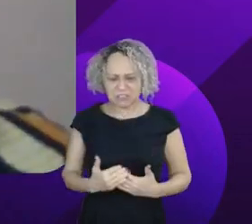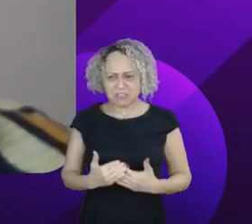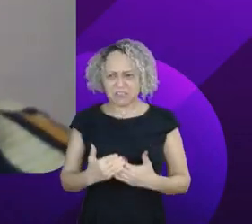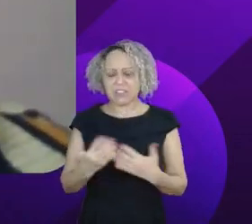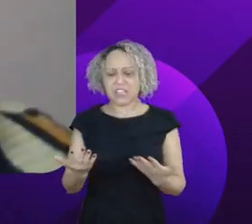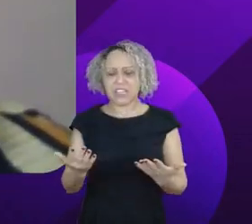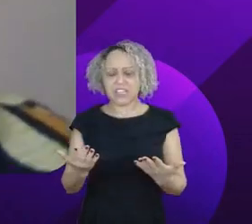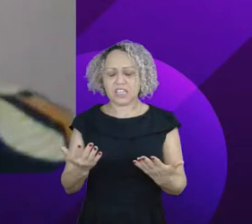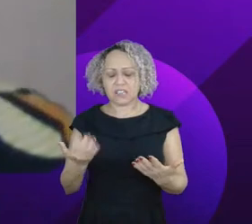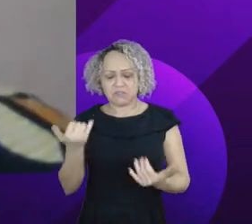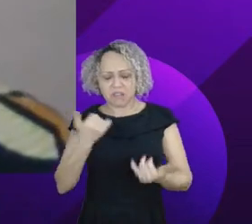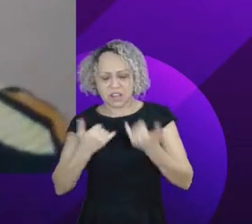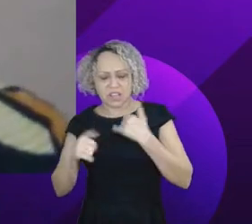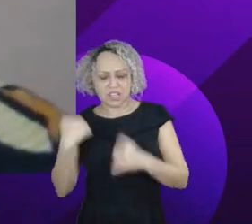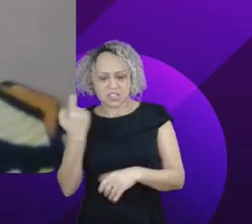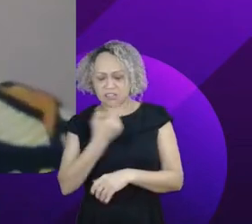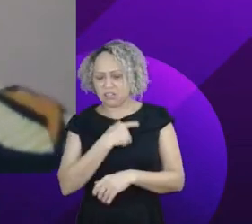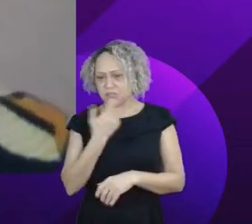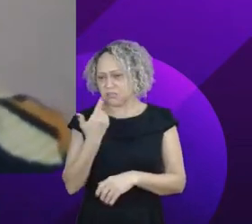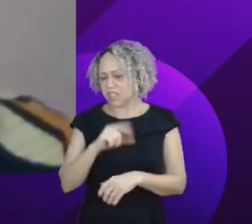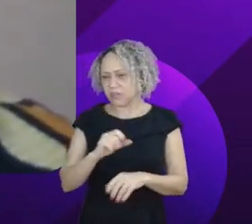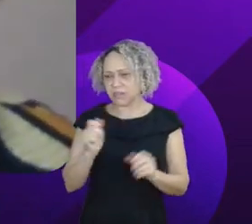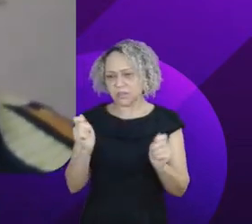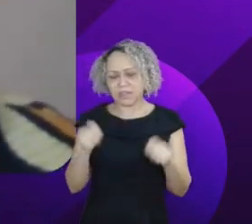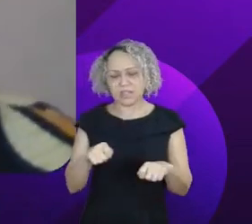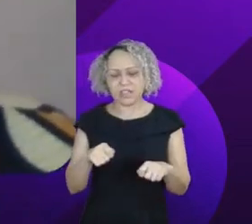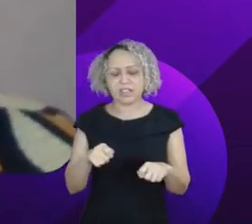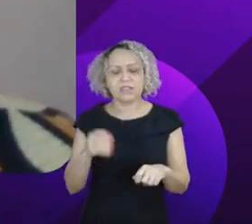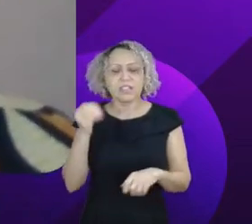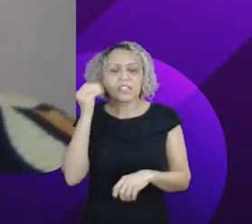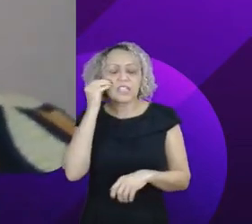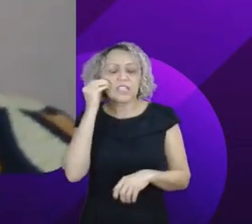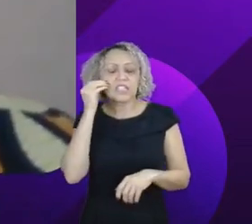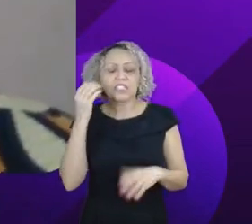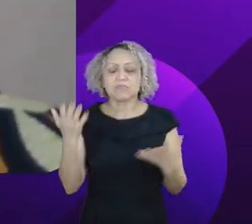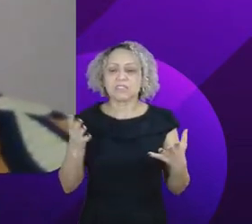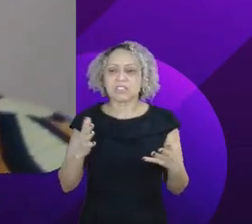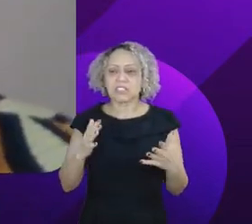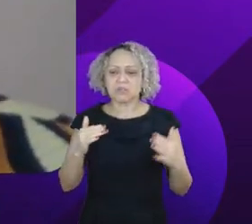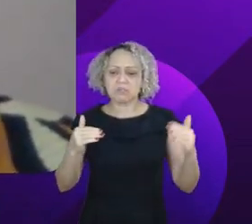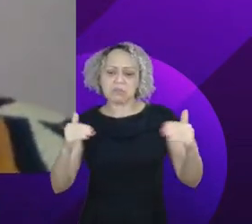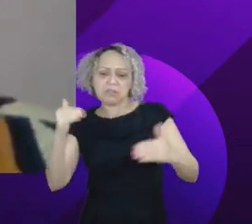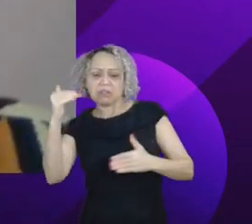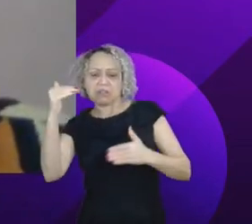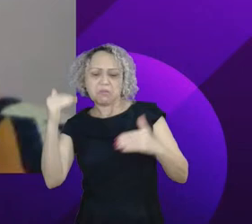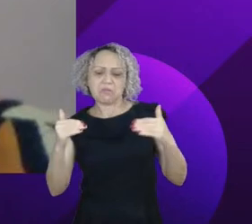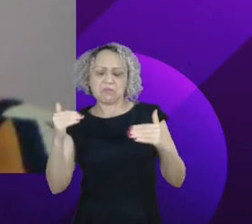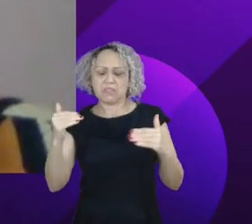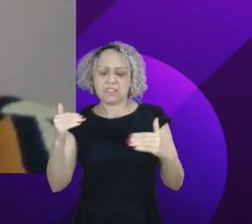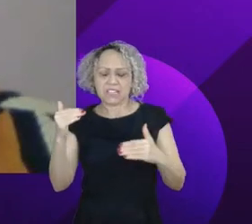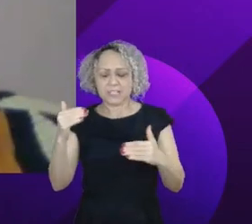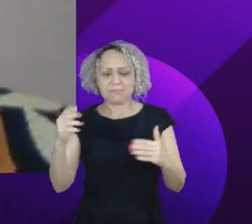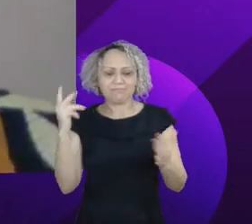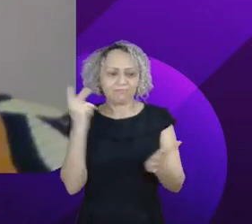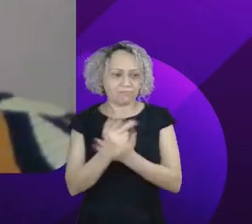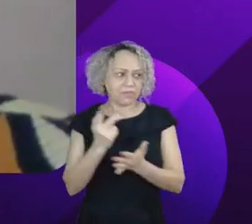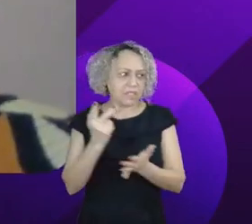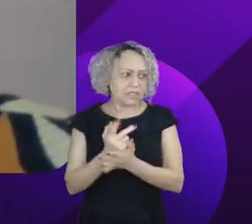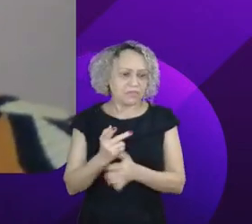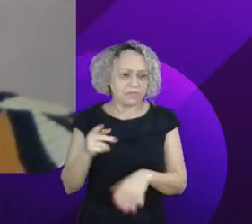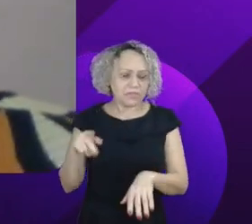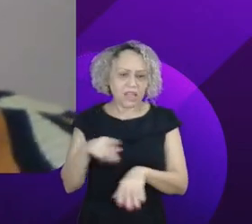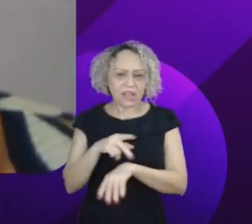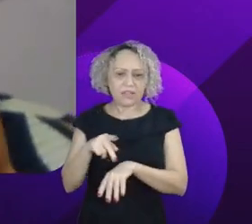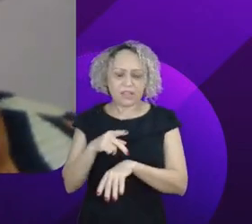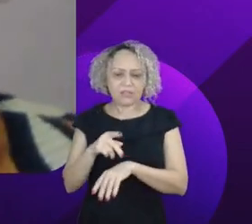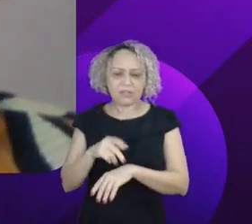não capacidade, uma tentativa de reforçar uma desigualdade que ainda é latente no nosso país, e, em